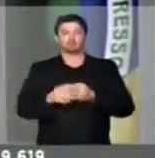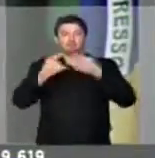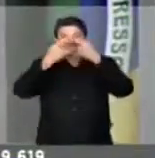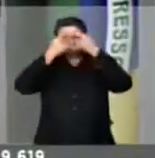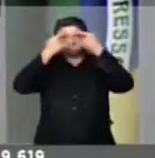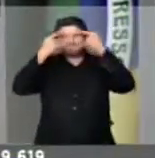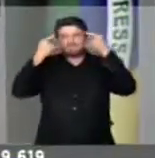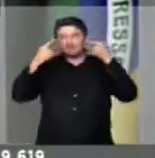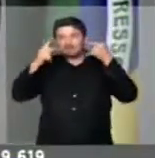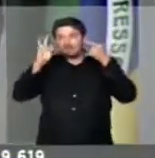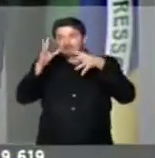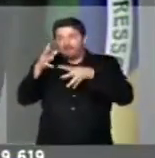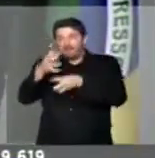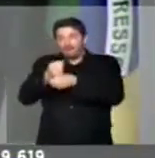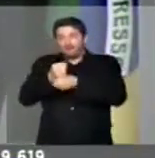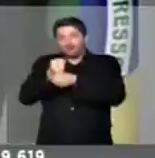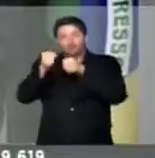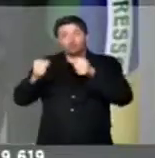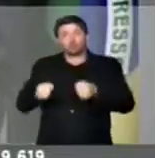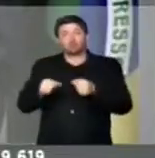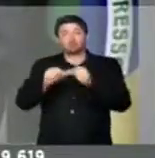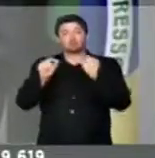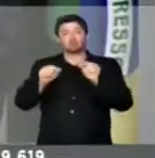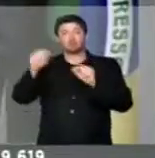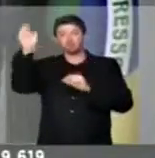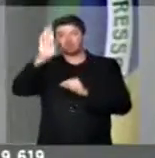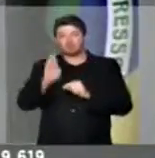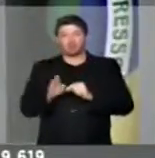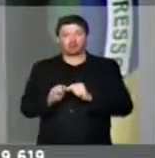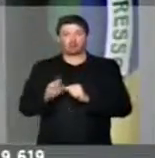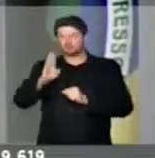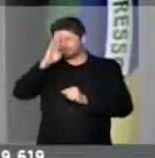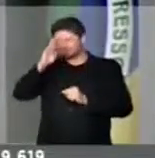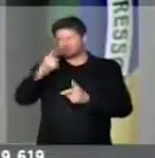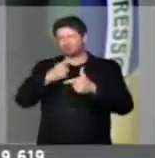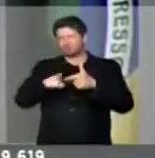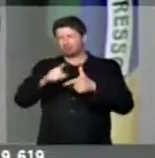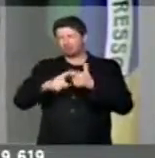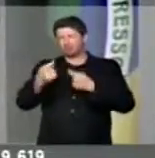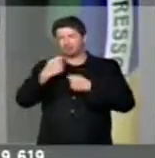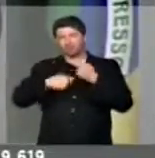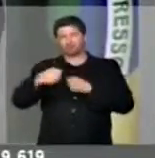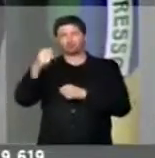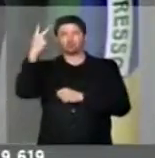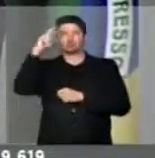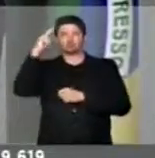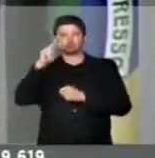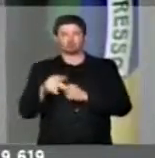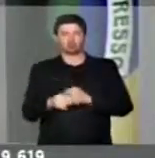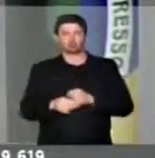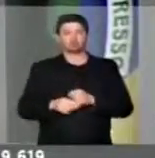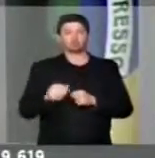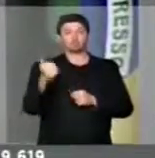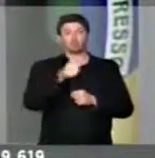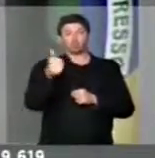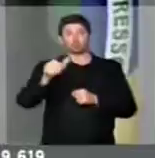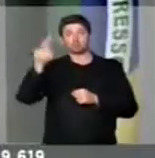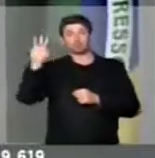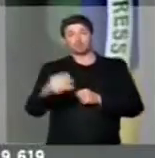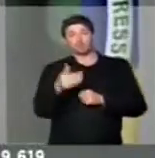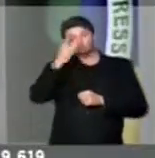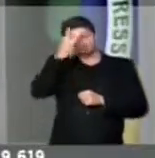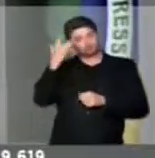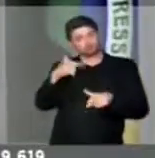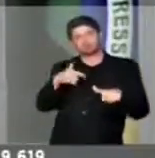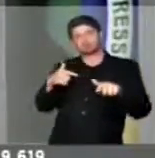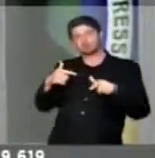do PT levou o país para a maior crise econômica da história. São mais de 11 milhões de